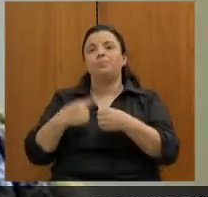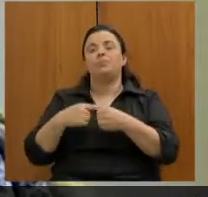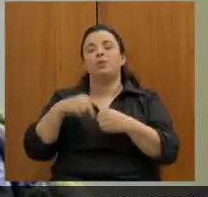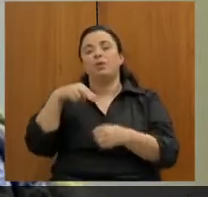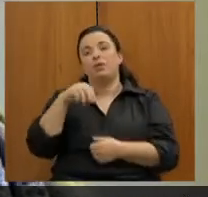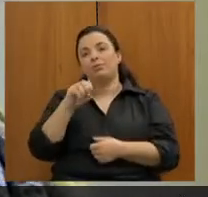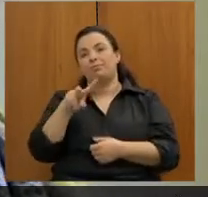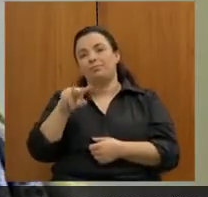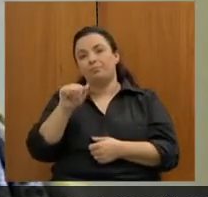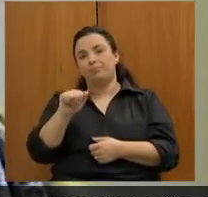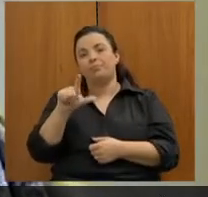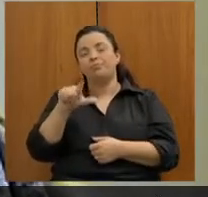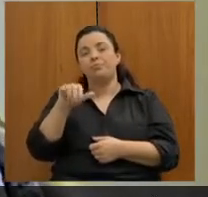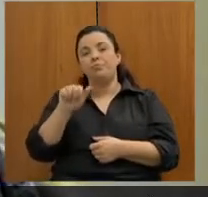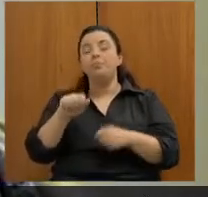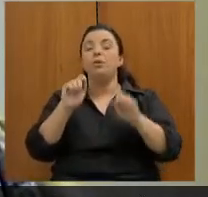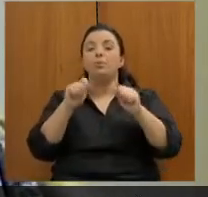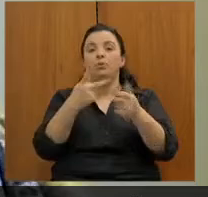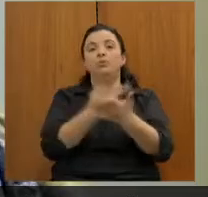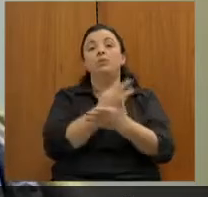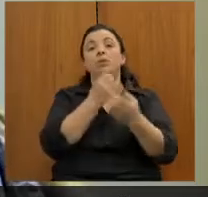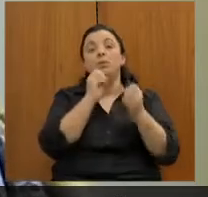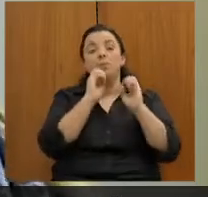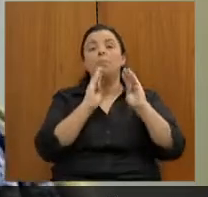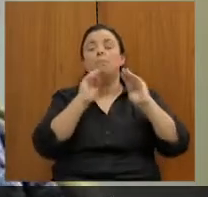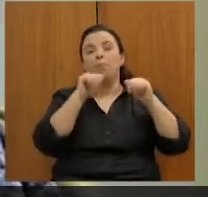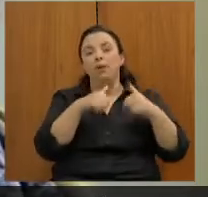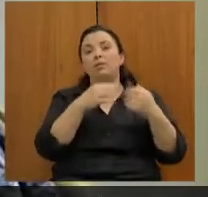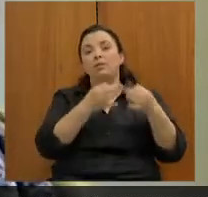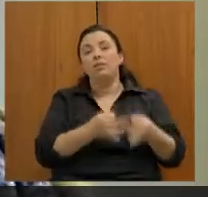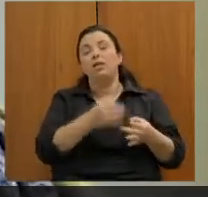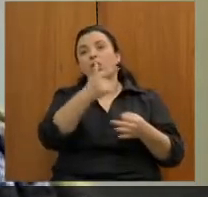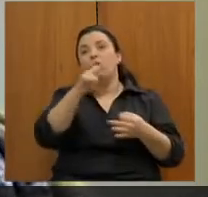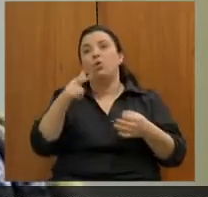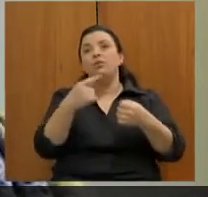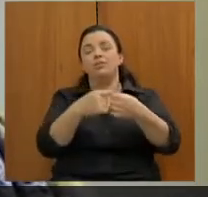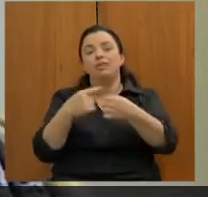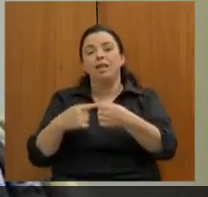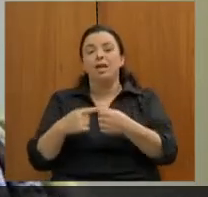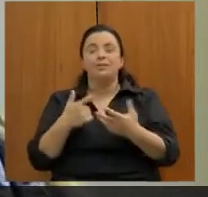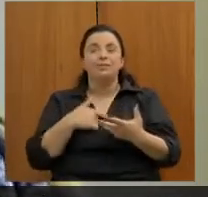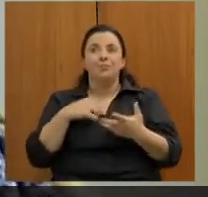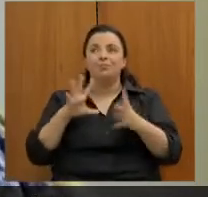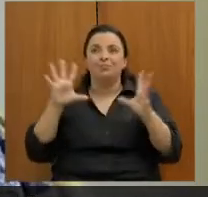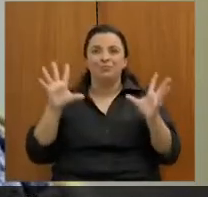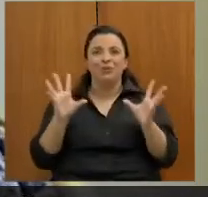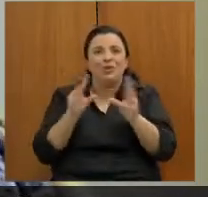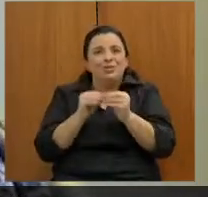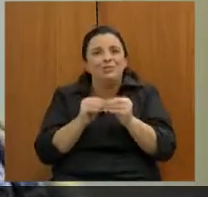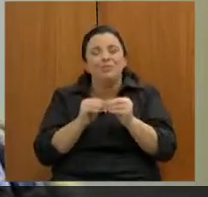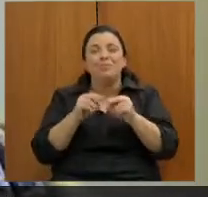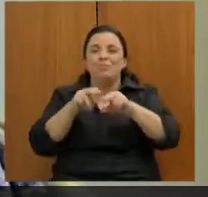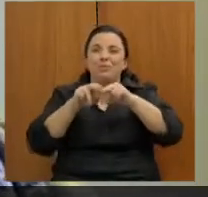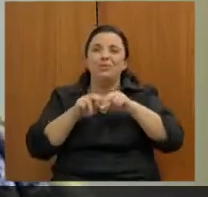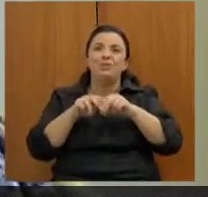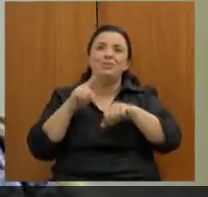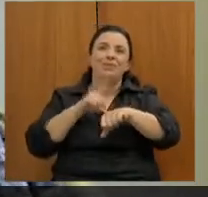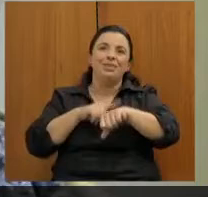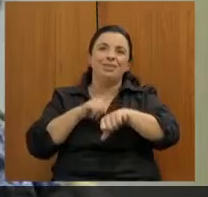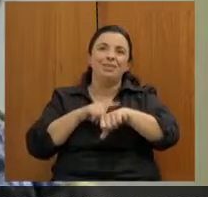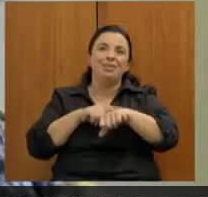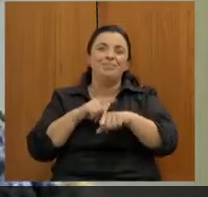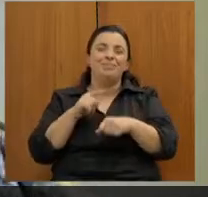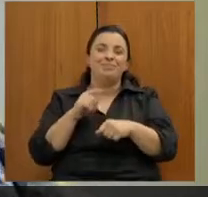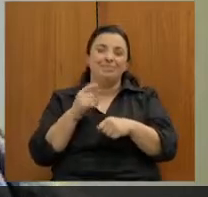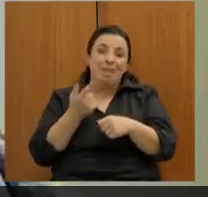também para gente buscar essas operação isso um apanhado aí porque o tempo é realmente porque tá tem que